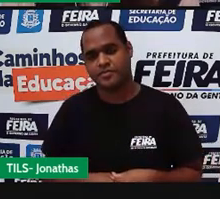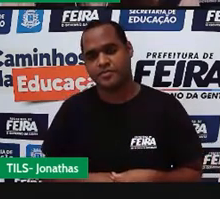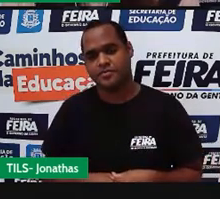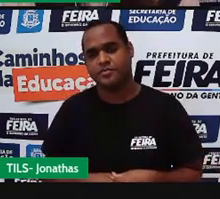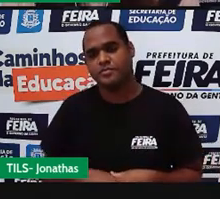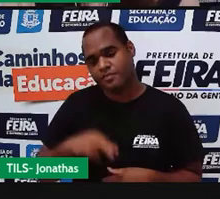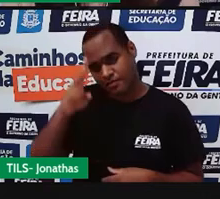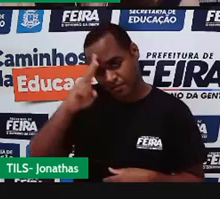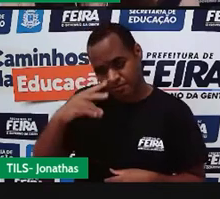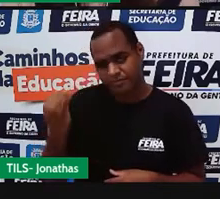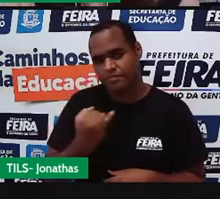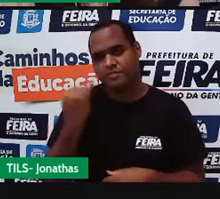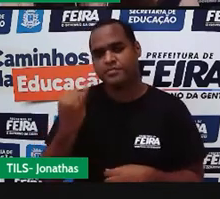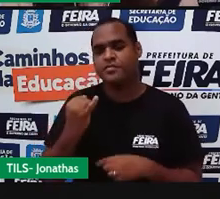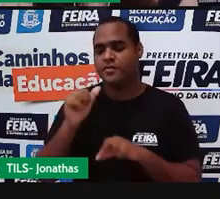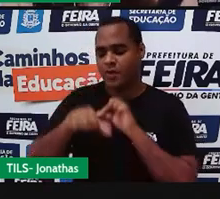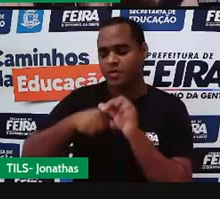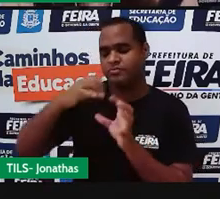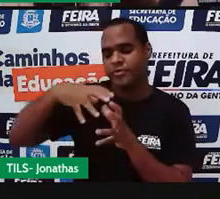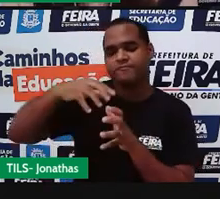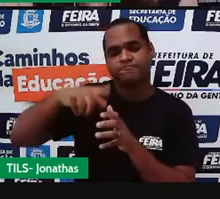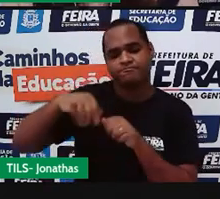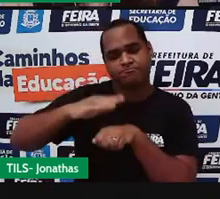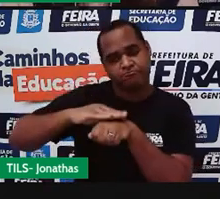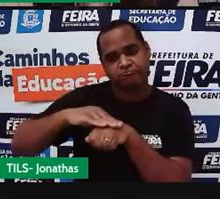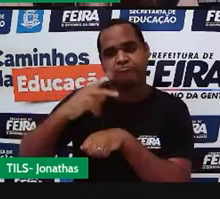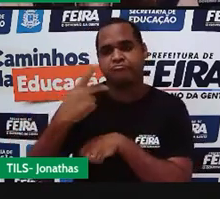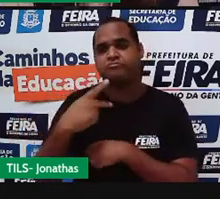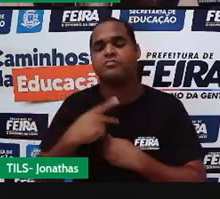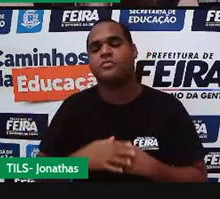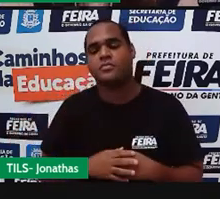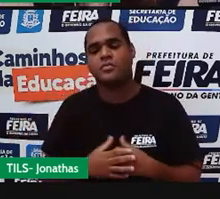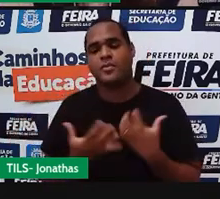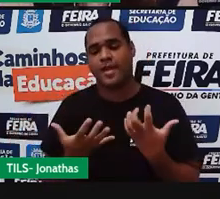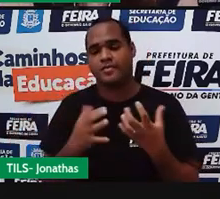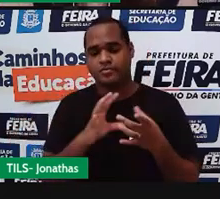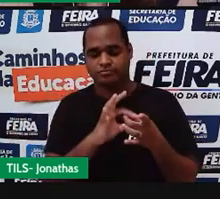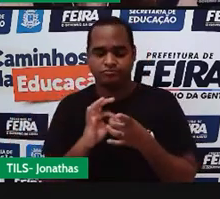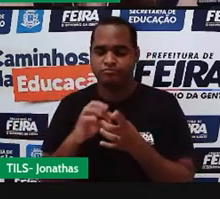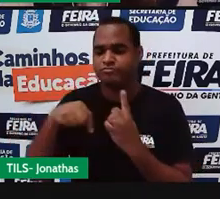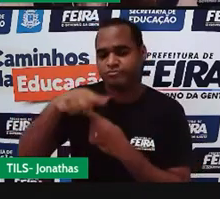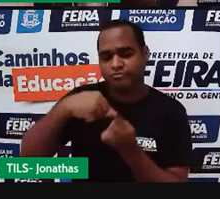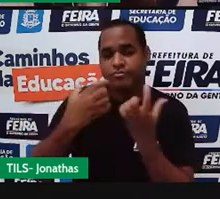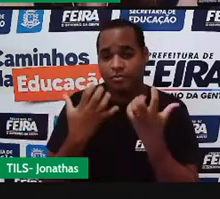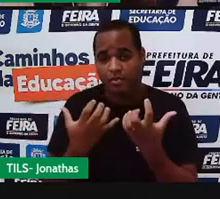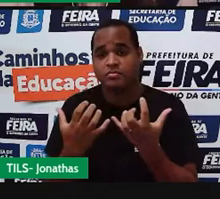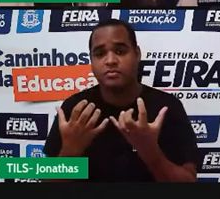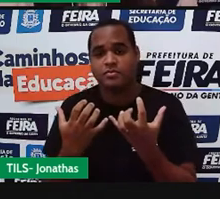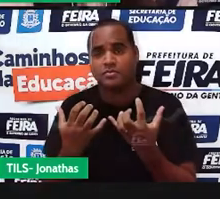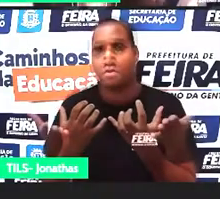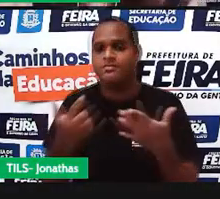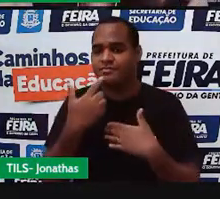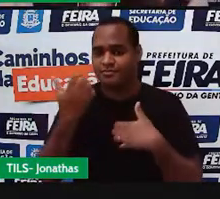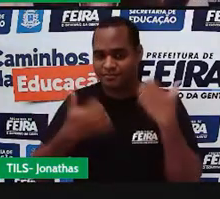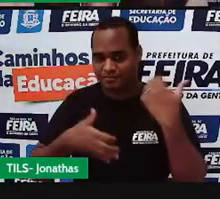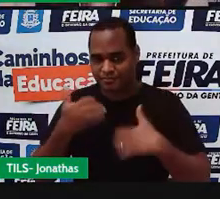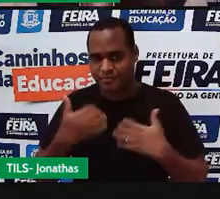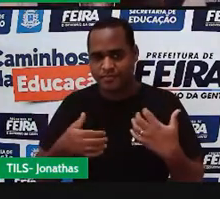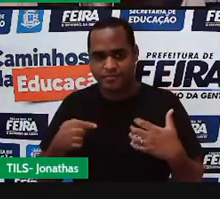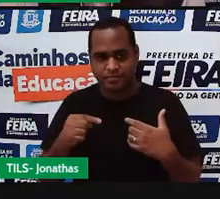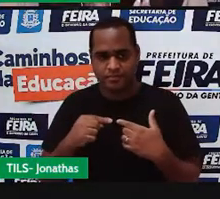lembre-se de que cuidar do planeta está em suas mãos você quer assumir a nossa missão bom